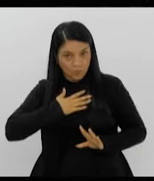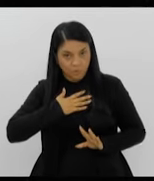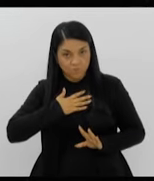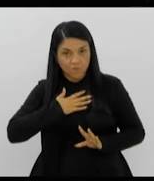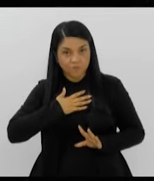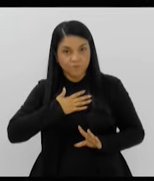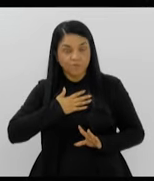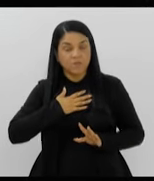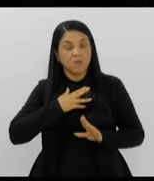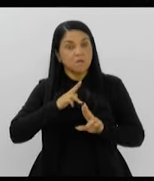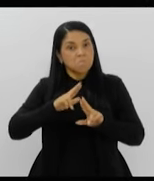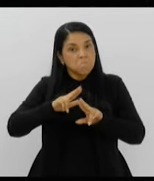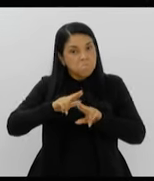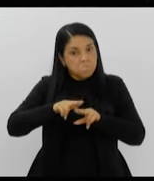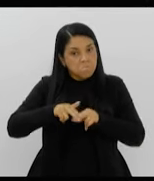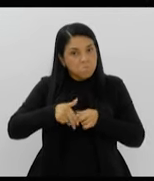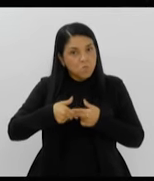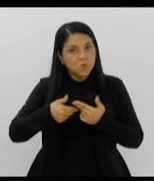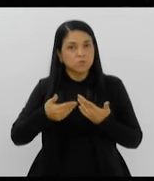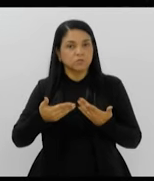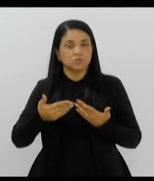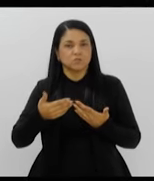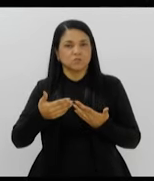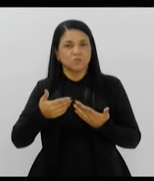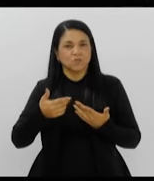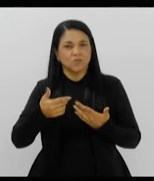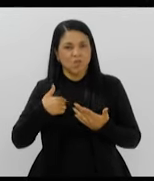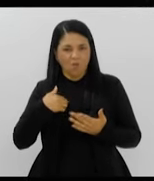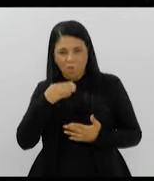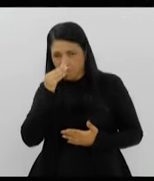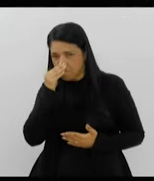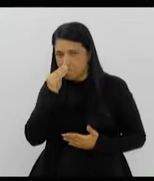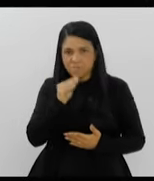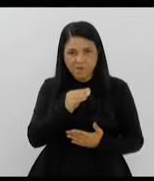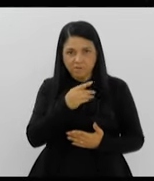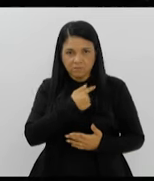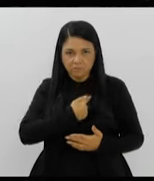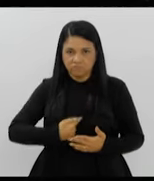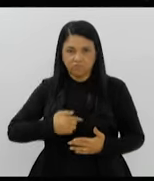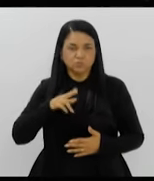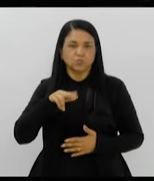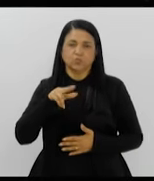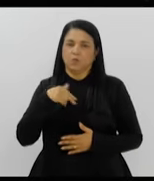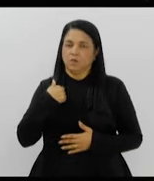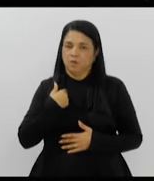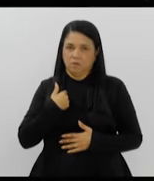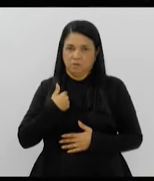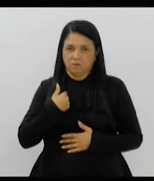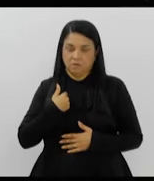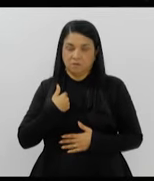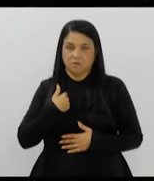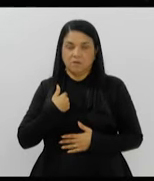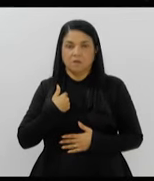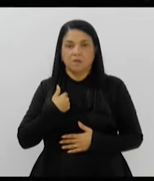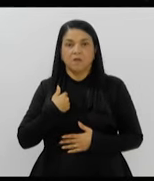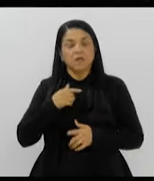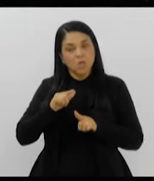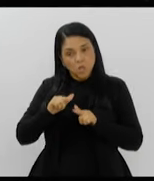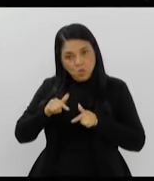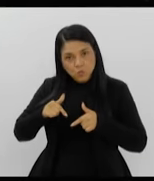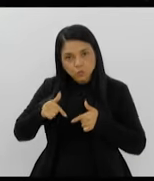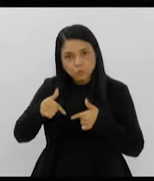Nem por causa disso o distrato e nem por causa disso deixo de me